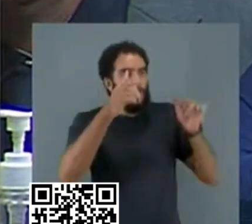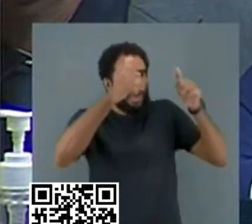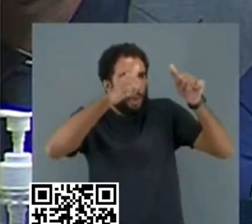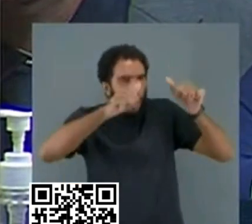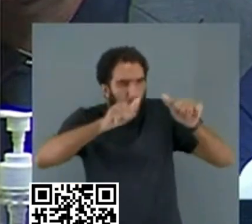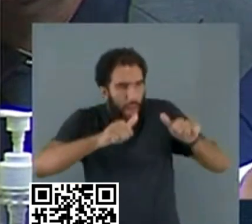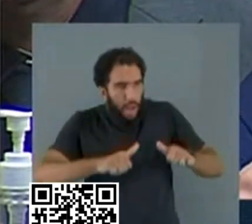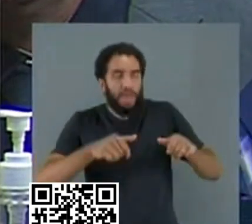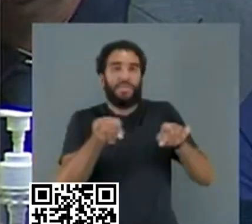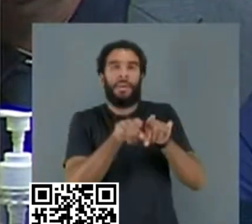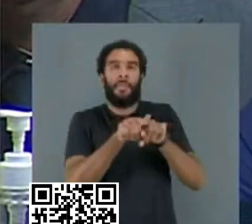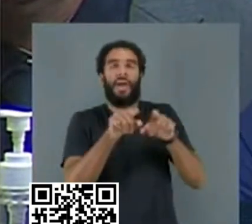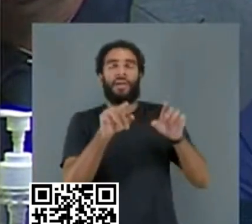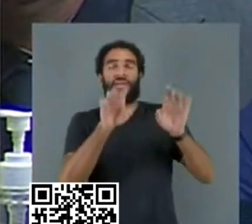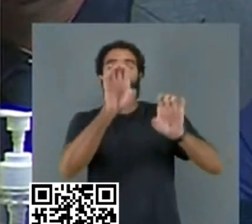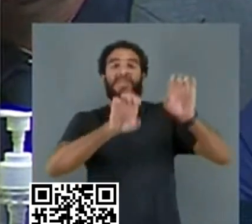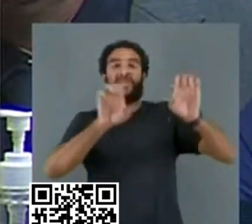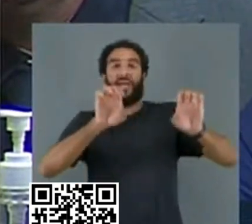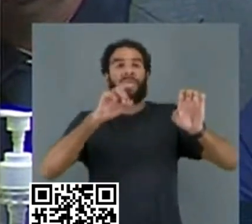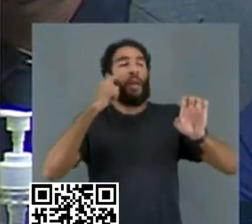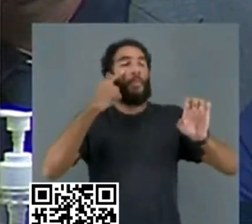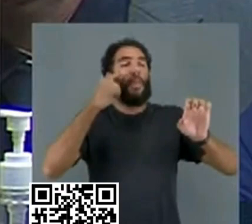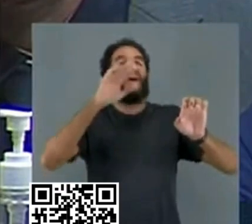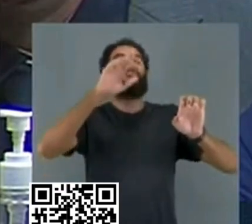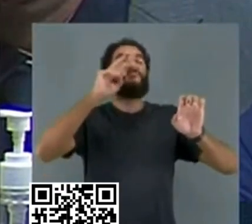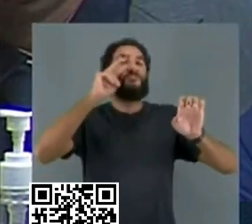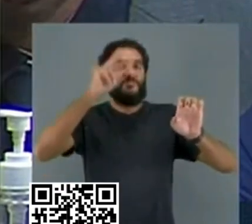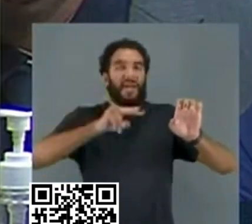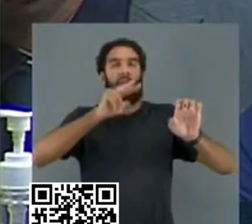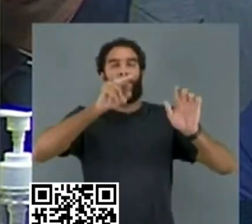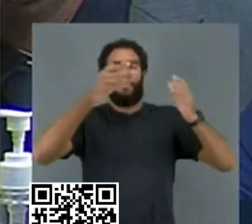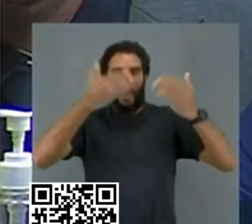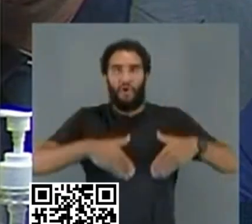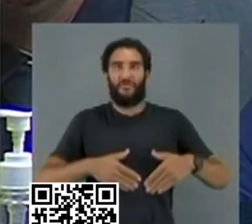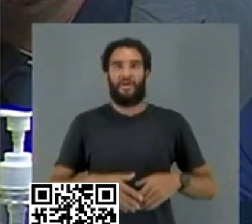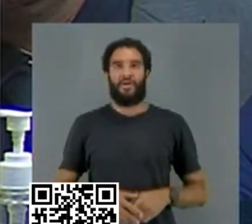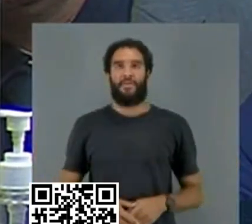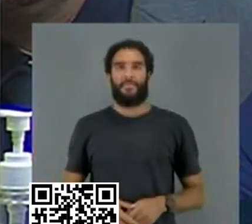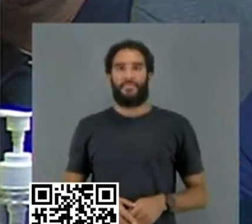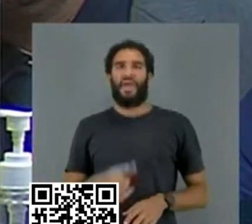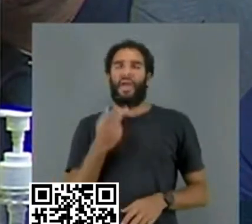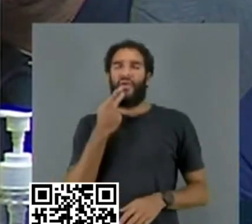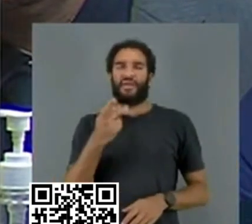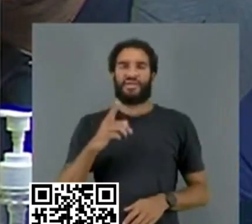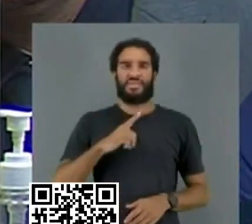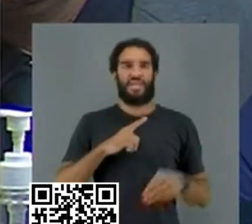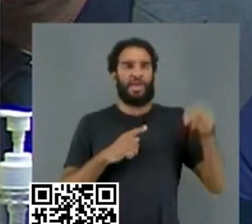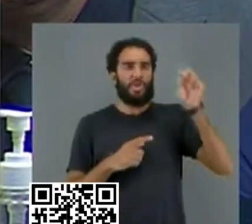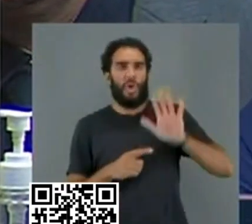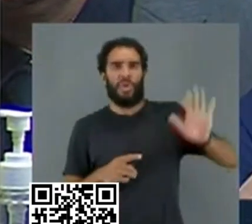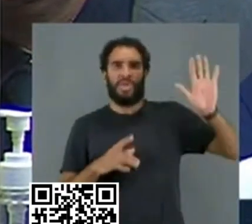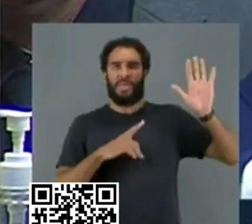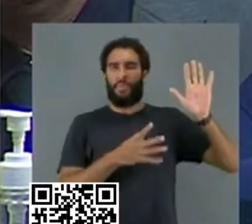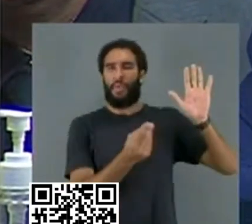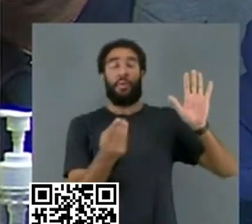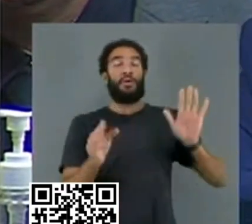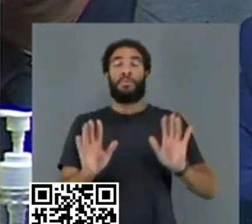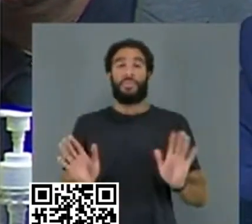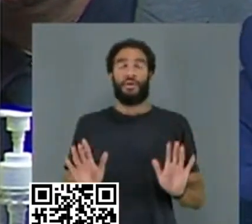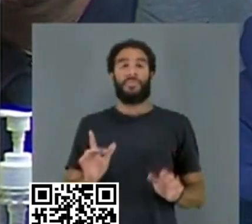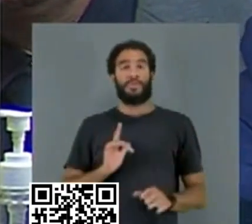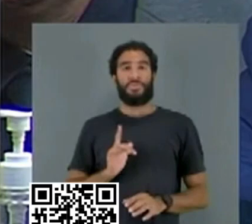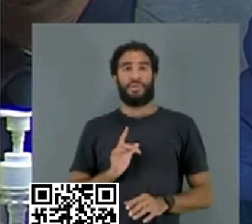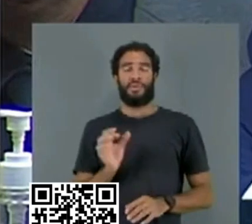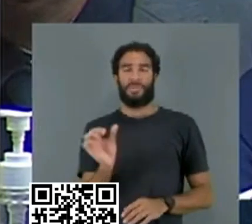O outro questionamento é que nós tínhamos uma fiscalização excessiva no Nordeste. Então, nós tivemos 694 pontos